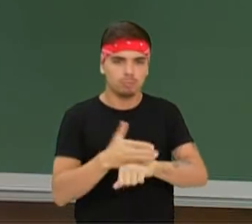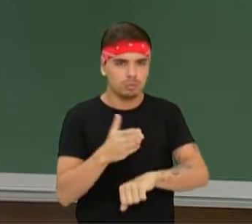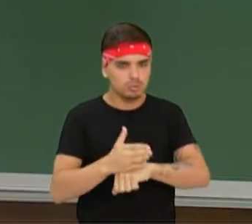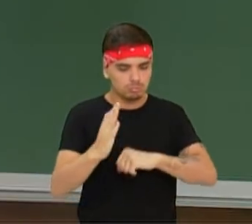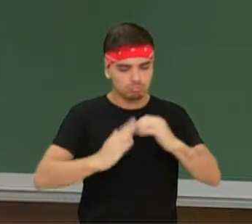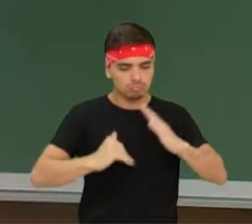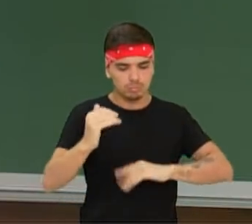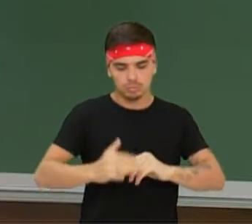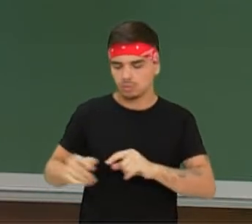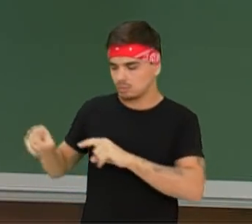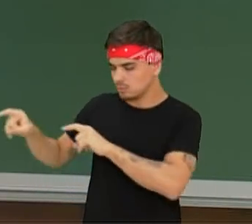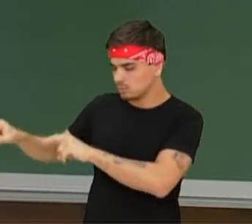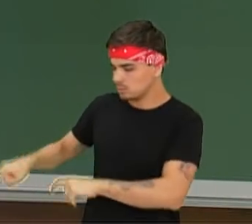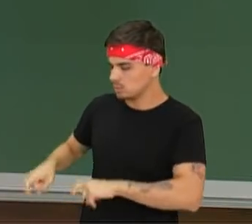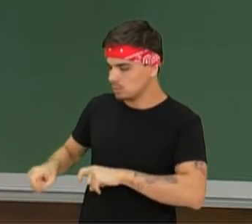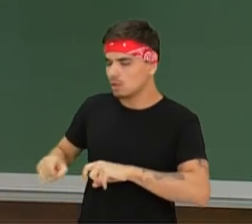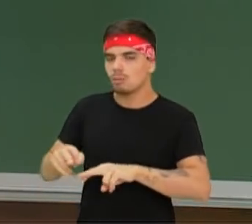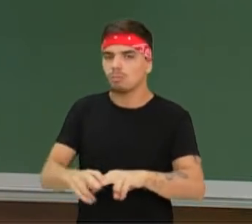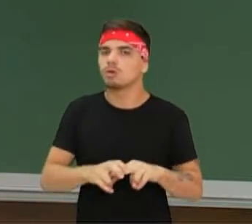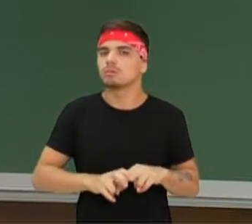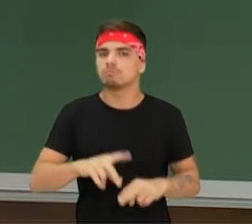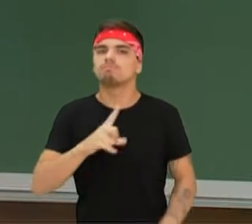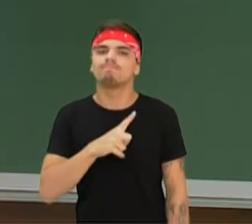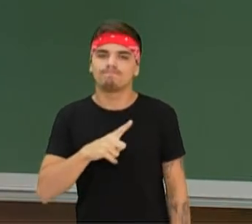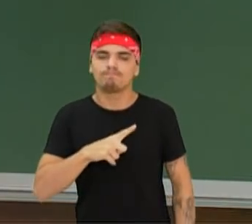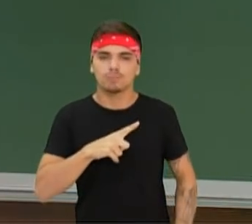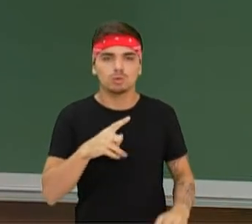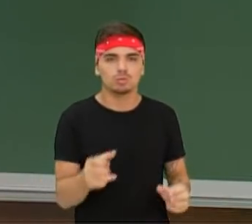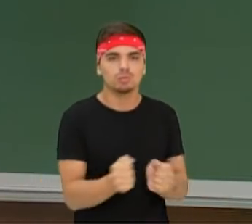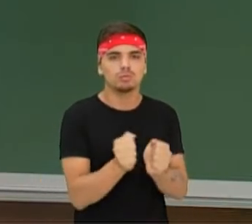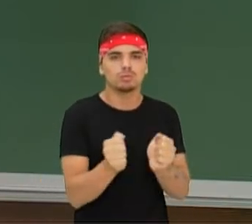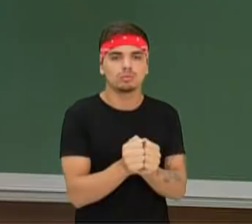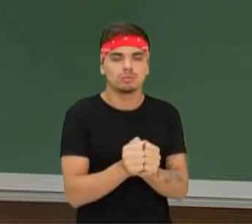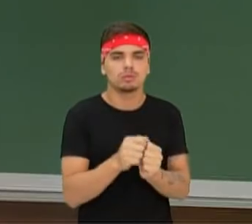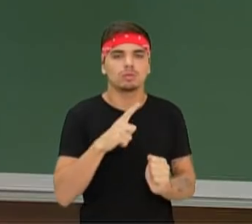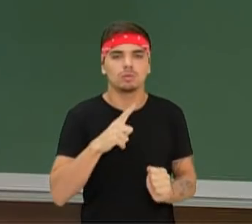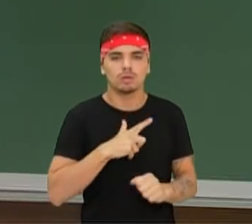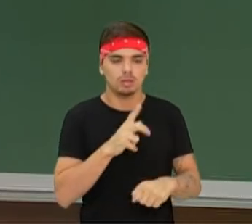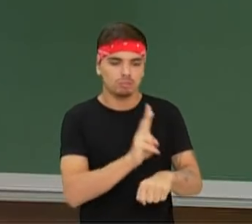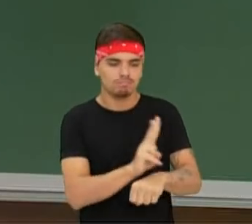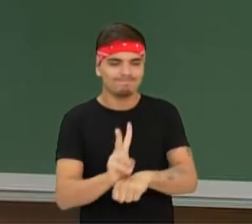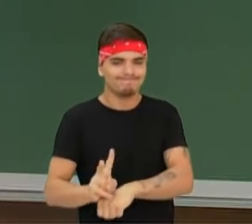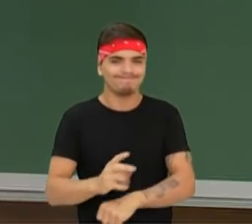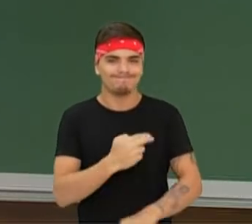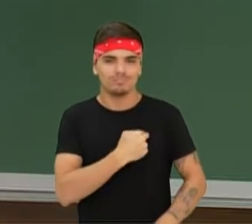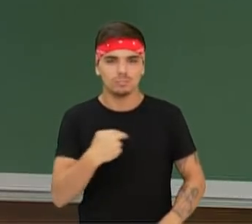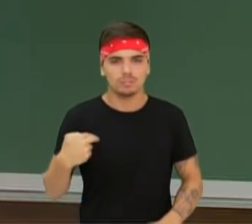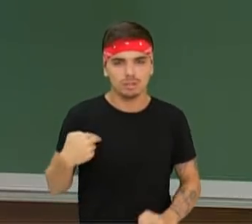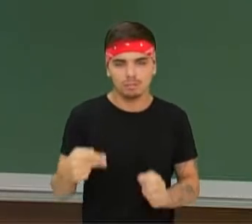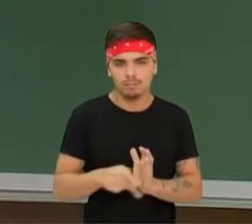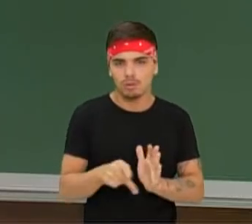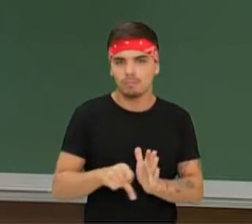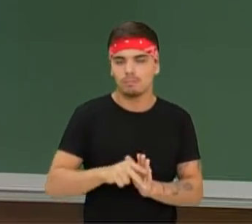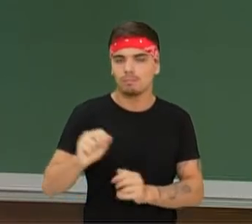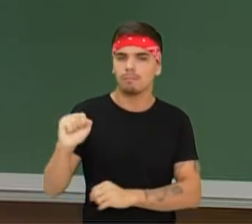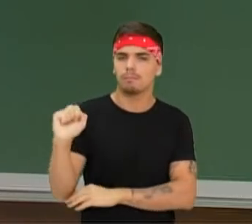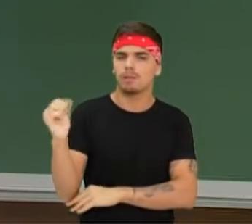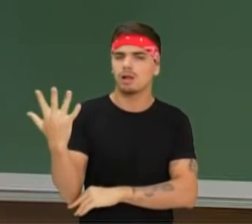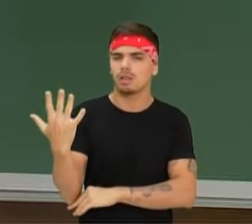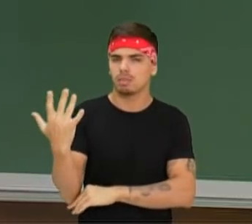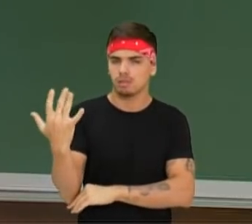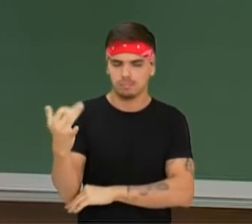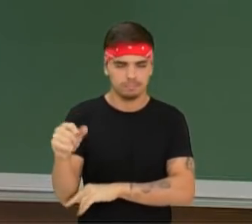produtividade agrícola, pois carrega em sua composição os nutrientes essenciais para as plantas.